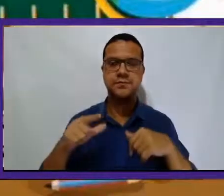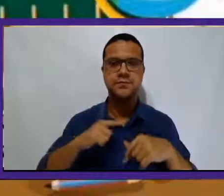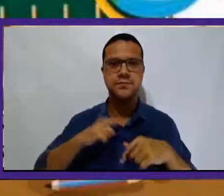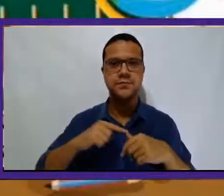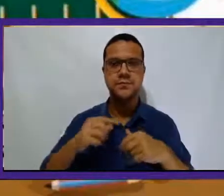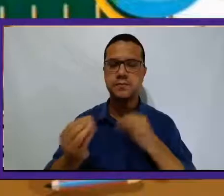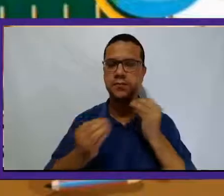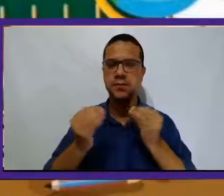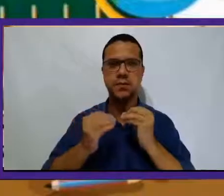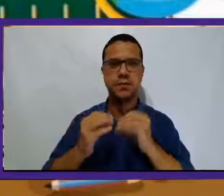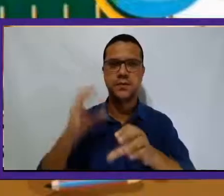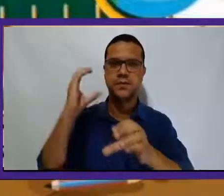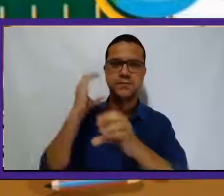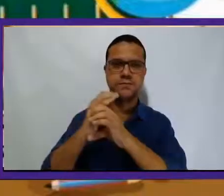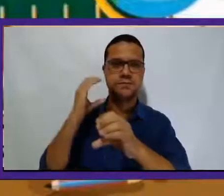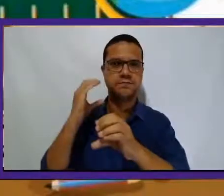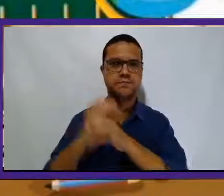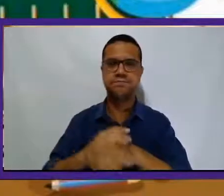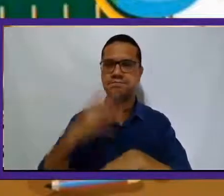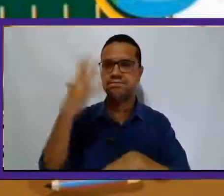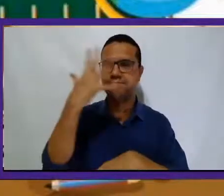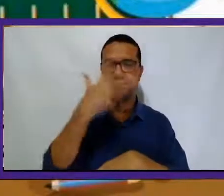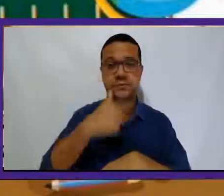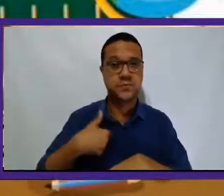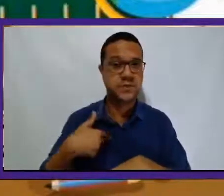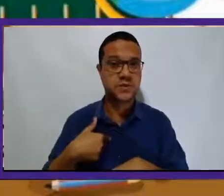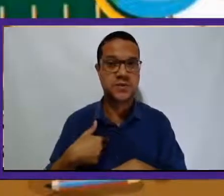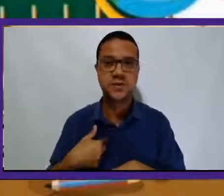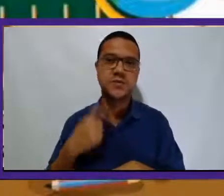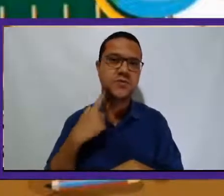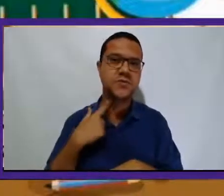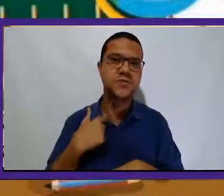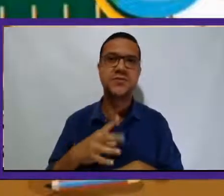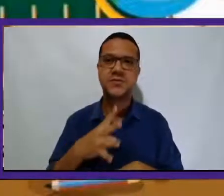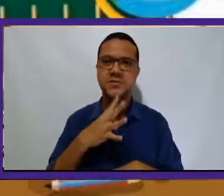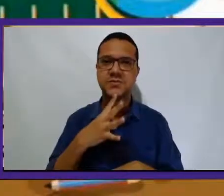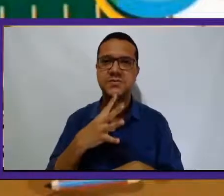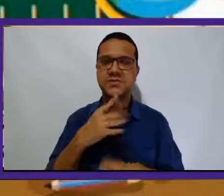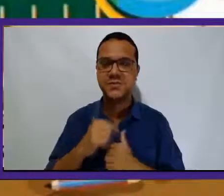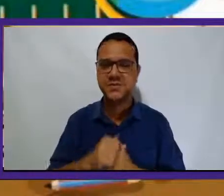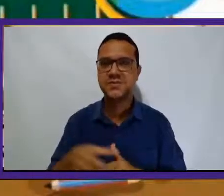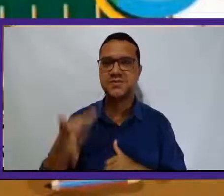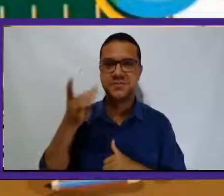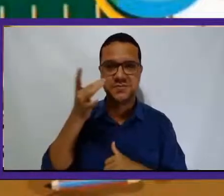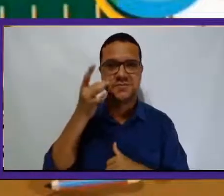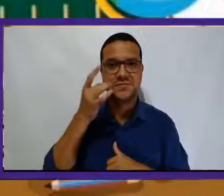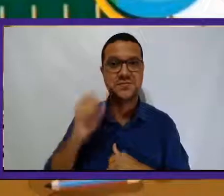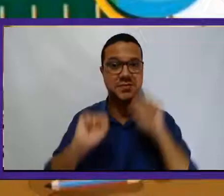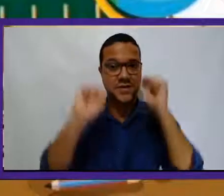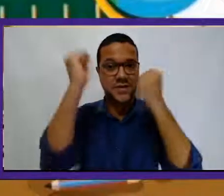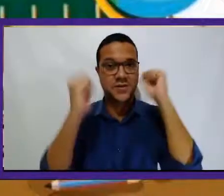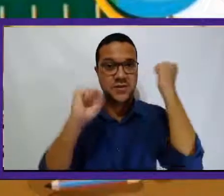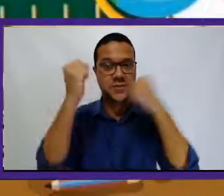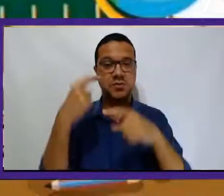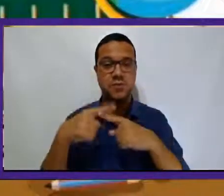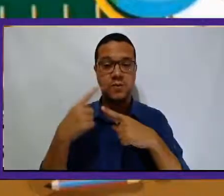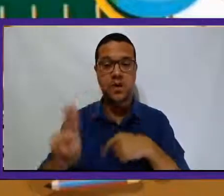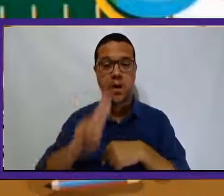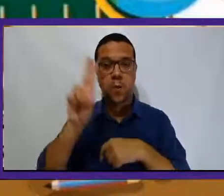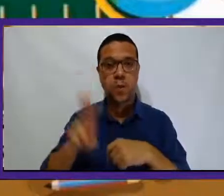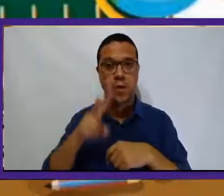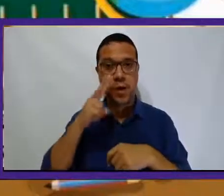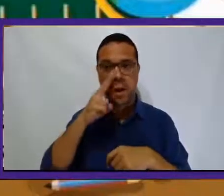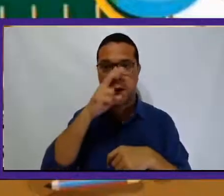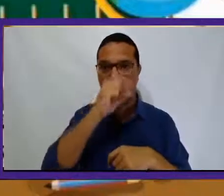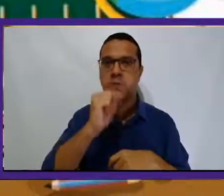Fascinante Eu tenho Muita vontade De conhecer Pessoalmente Usina hidrelétrica Onde O uso uso